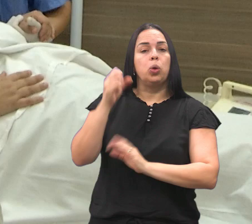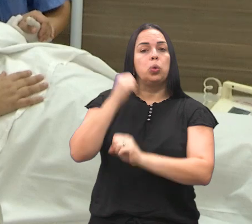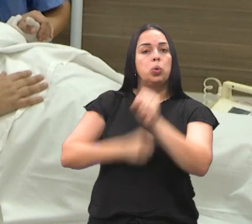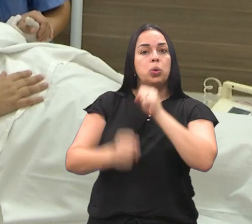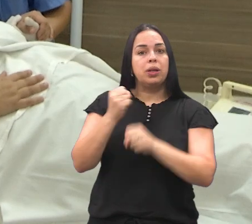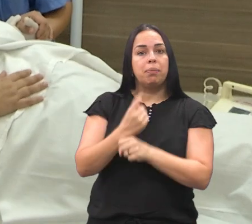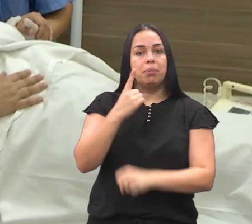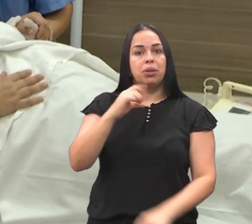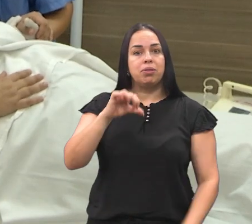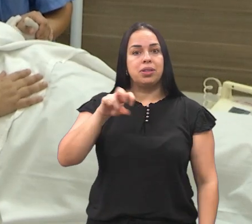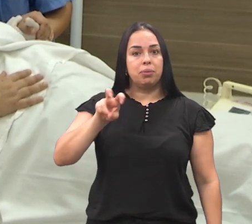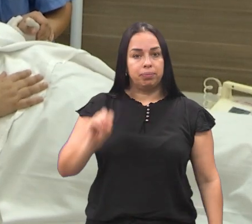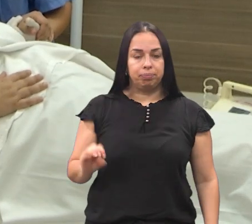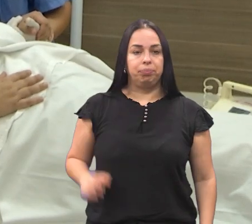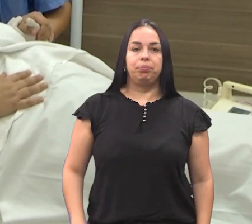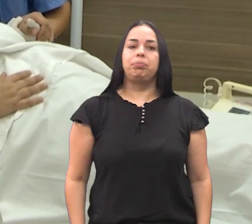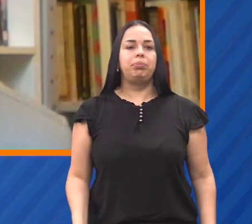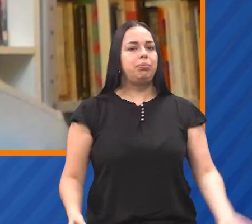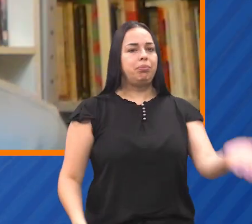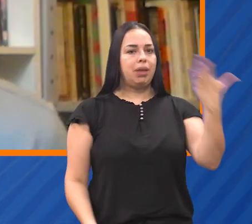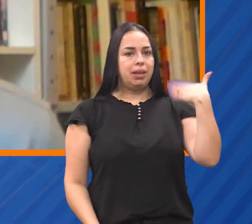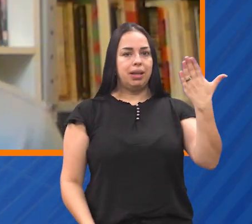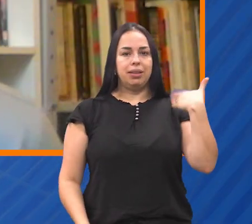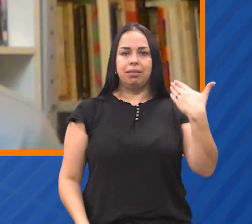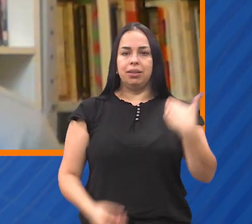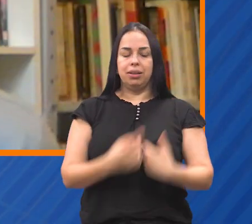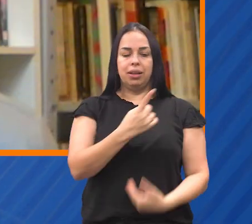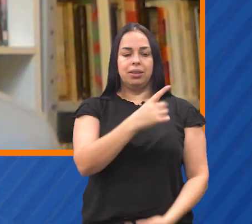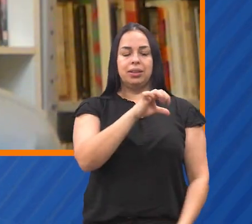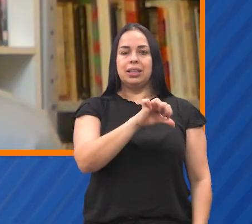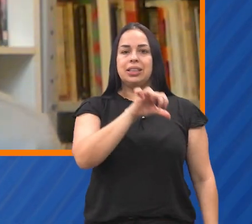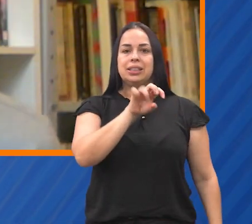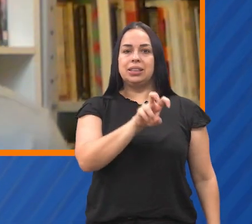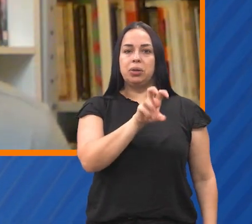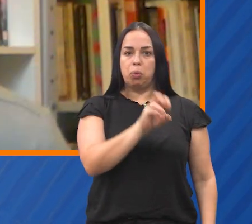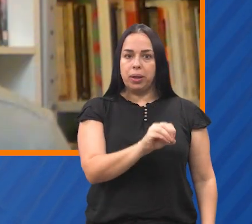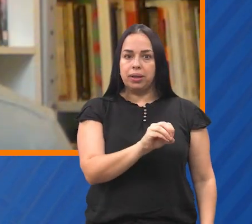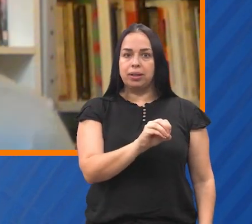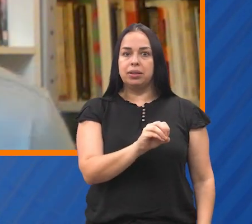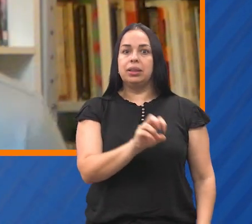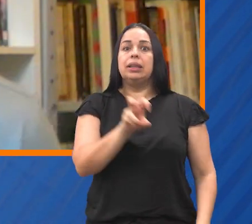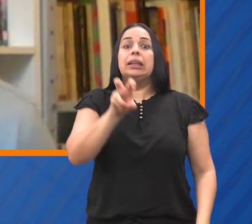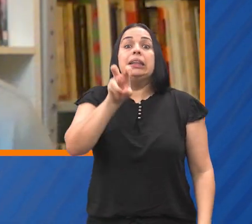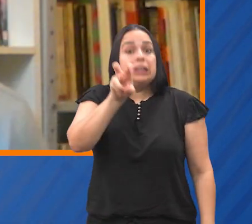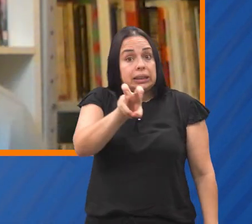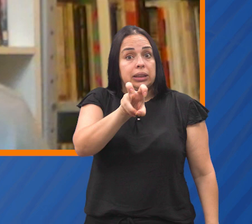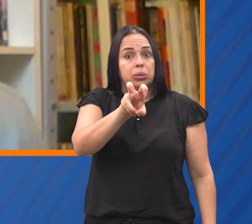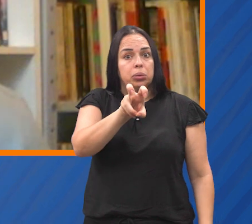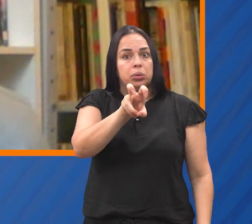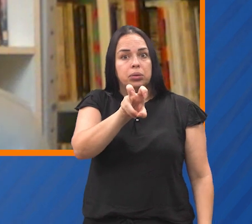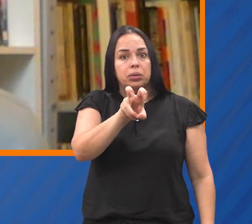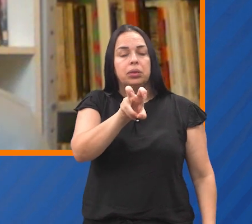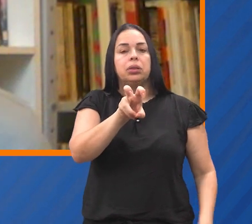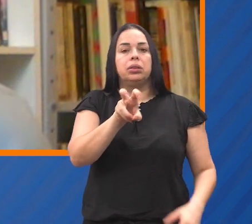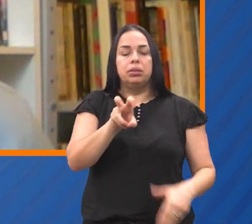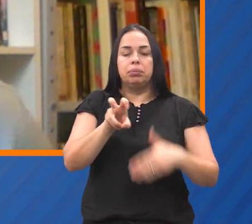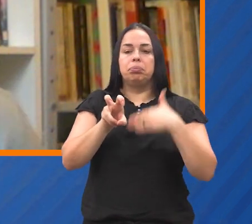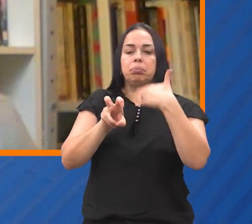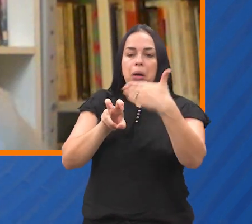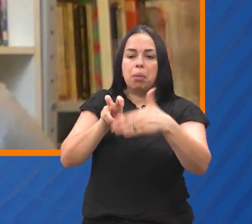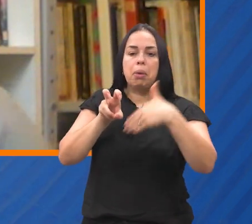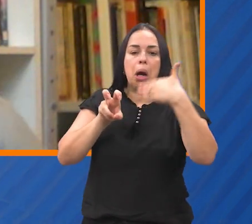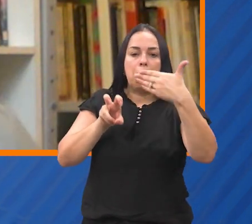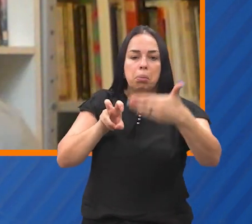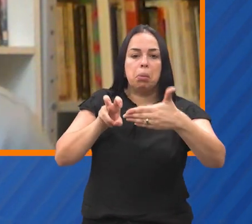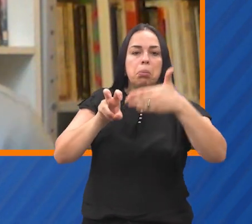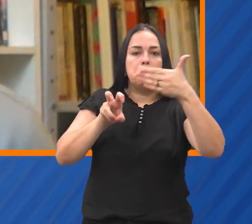razões está o processo de urbanização. Na década de 50, essa taxa chegou a quase 5, né? Então, o que acontece? A